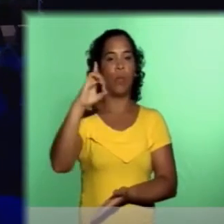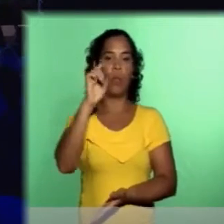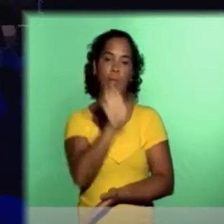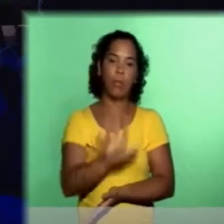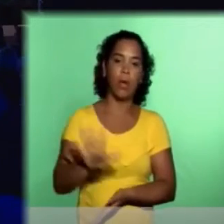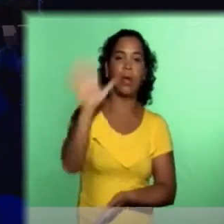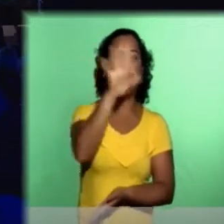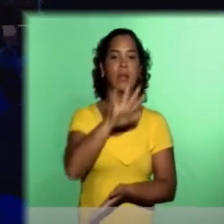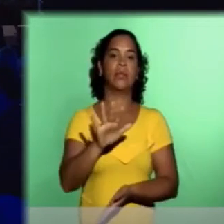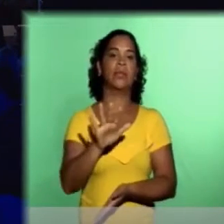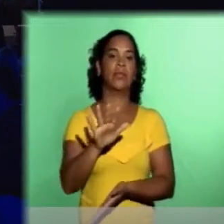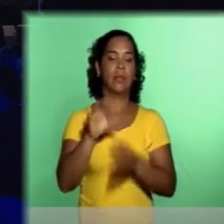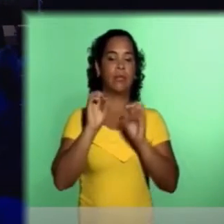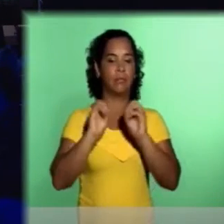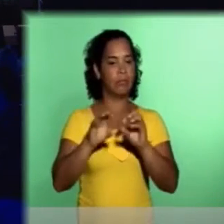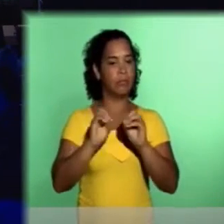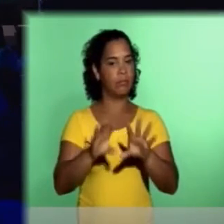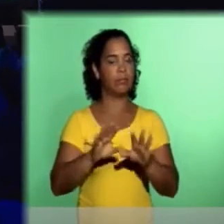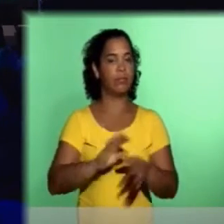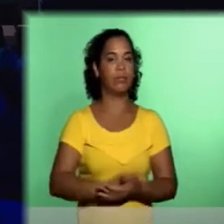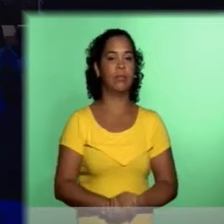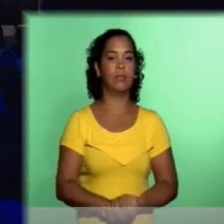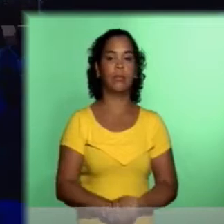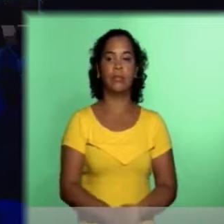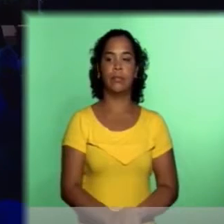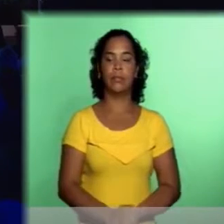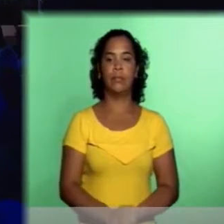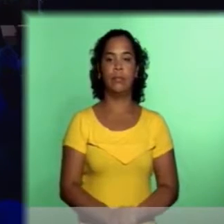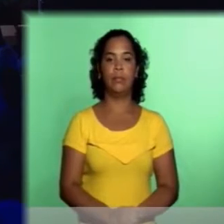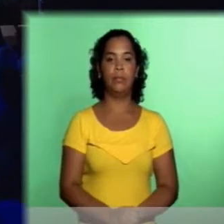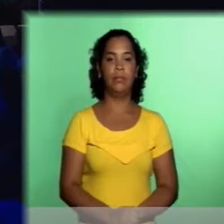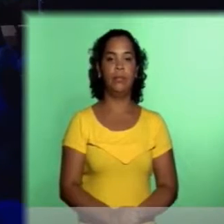Campanha Nacional pelo Direito à Educação. Vamos aplaudir?